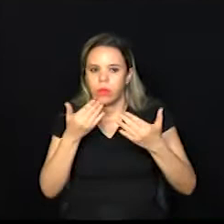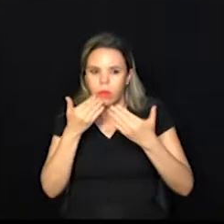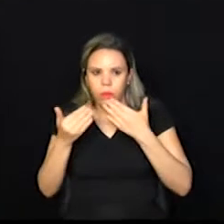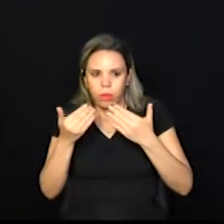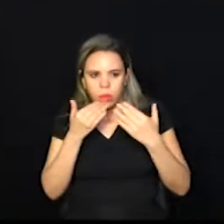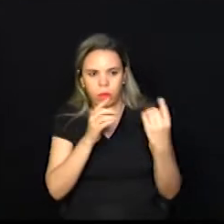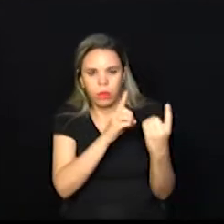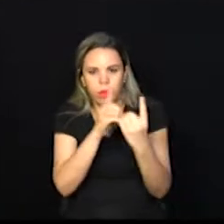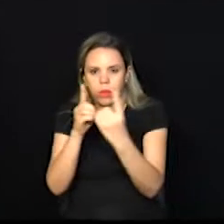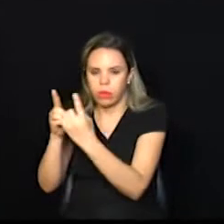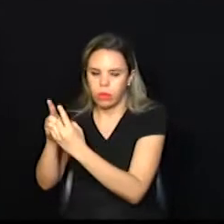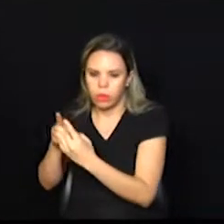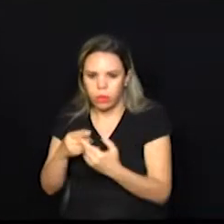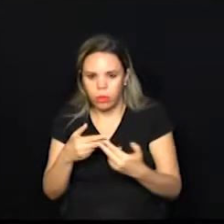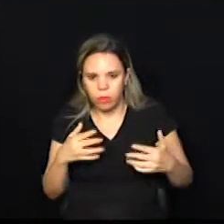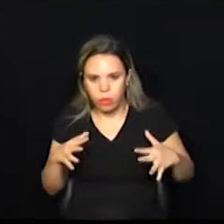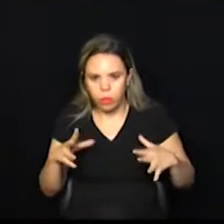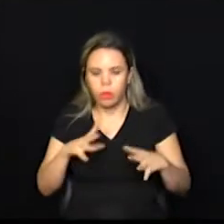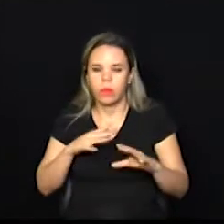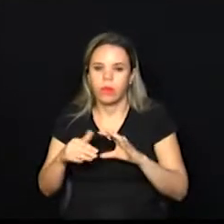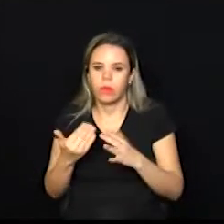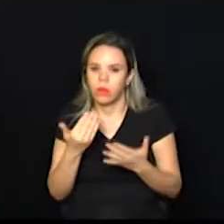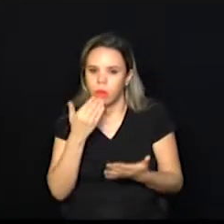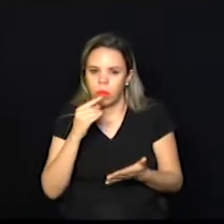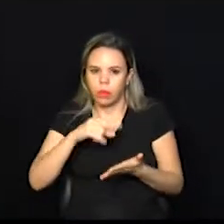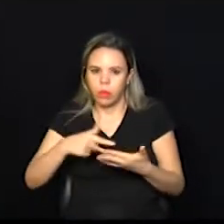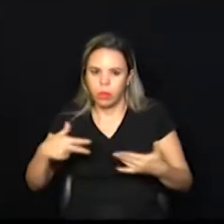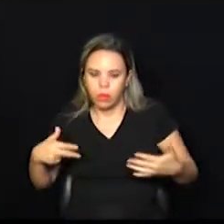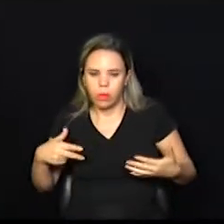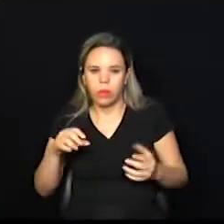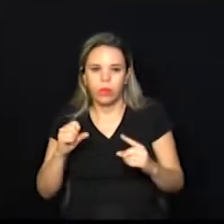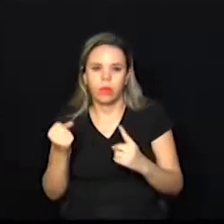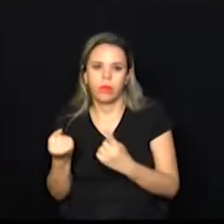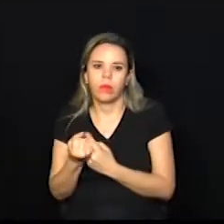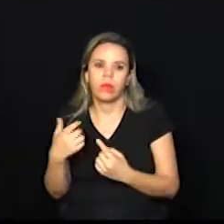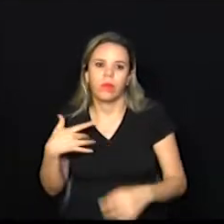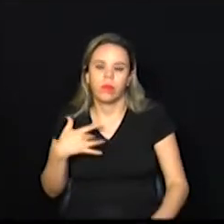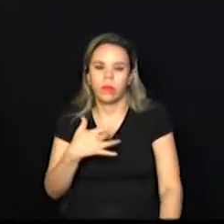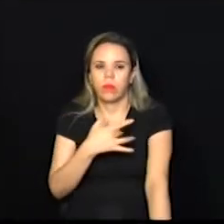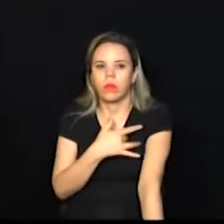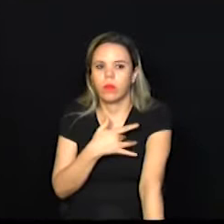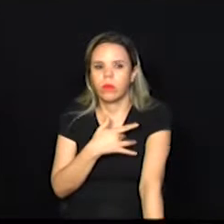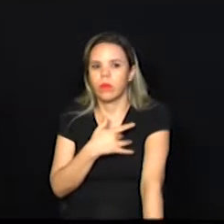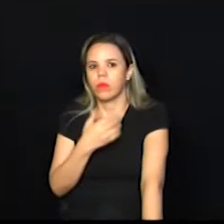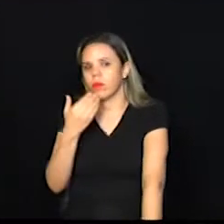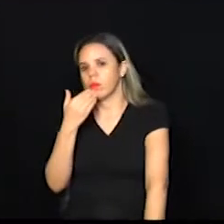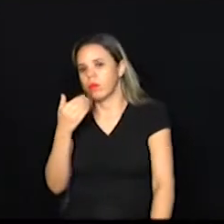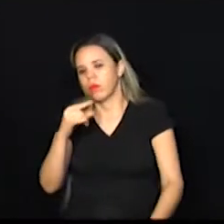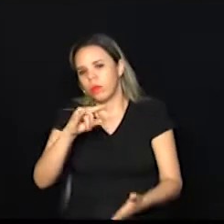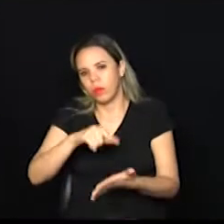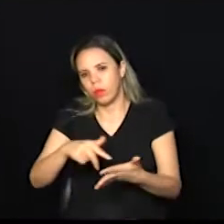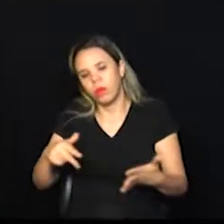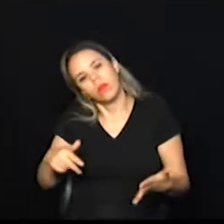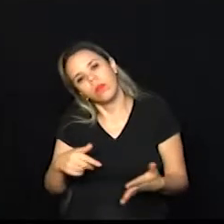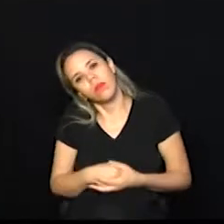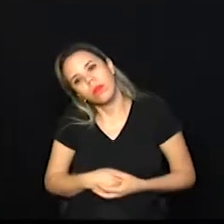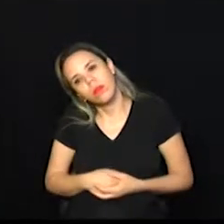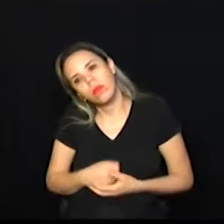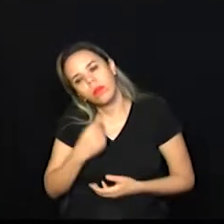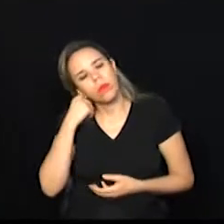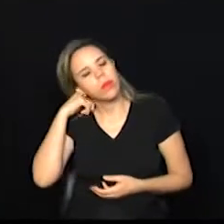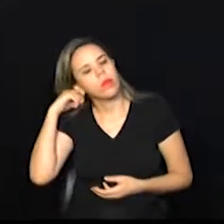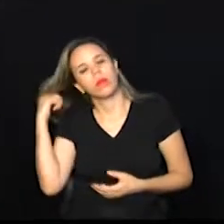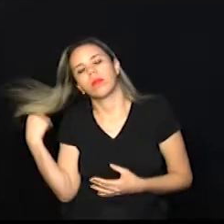serviço de porta aberta, ele recebe encaminhamento da rede de assistência à saúde, ele recebe encaminhamento da rede de